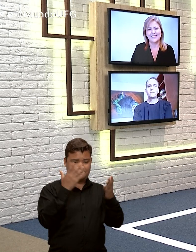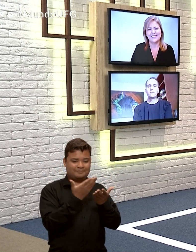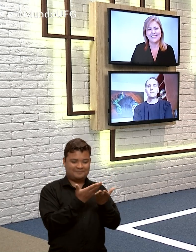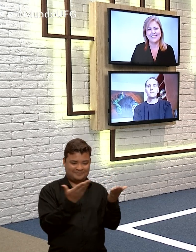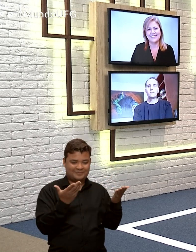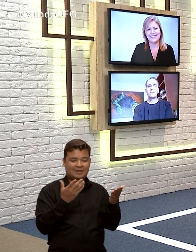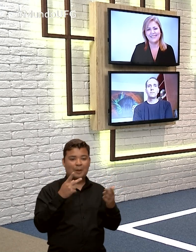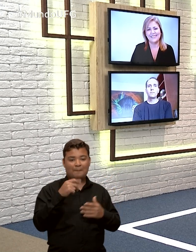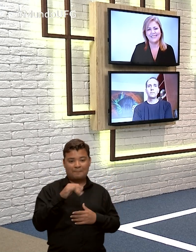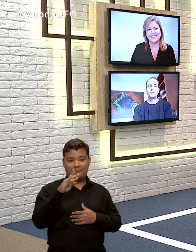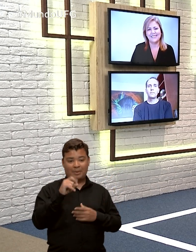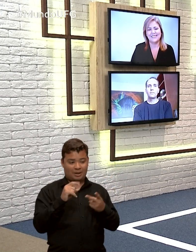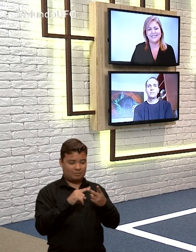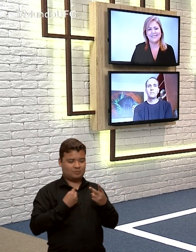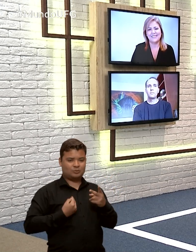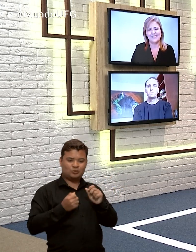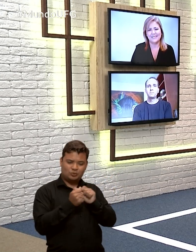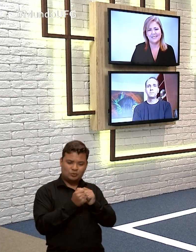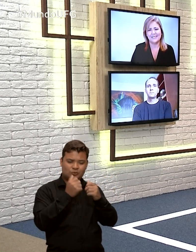por participar conosco.